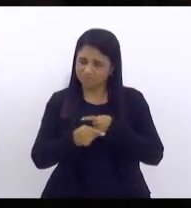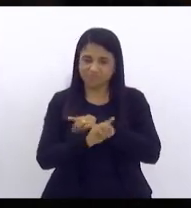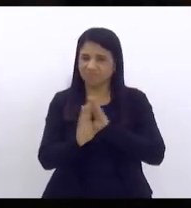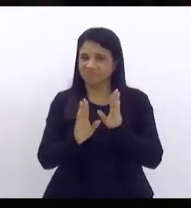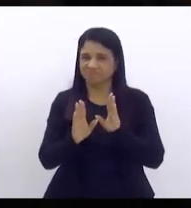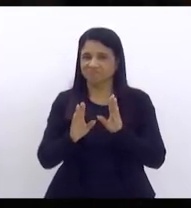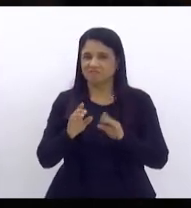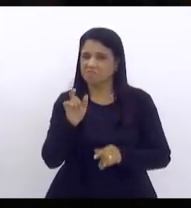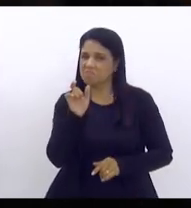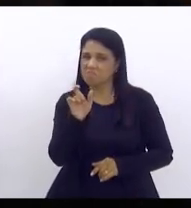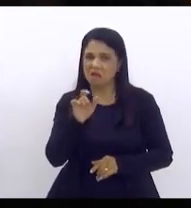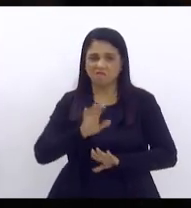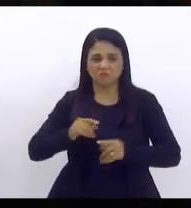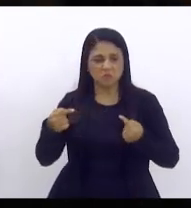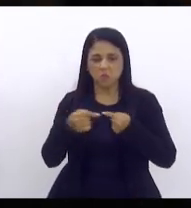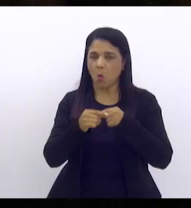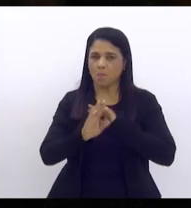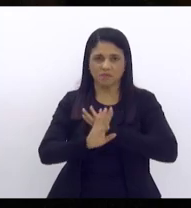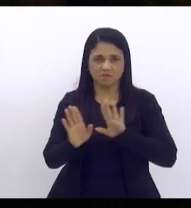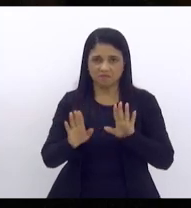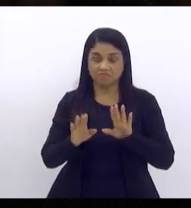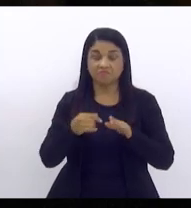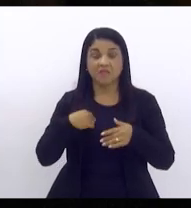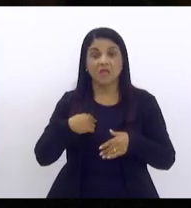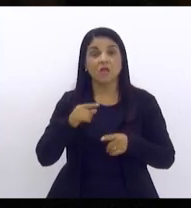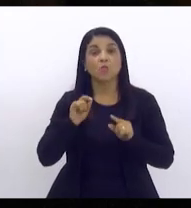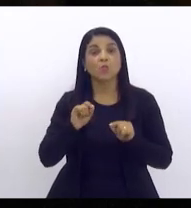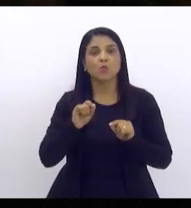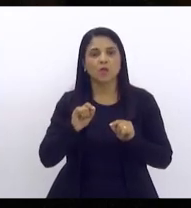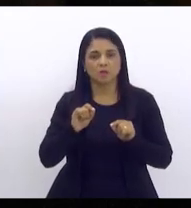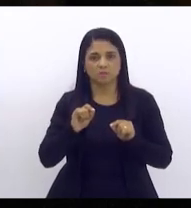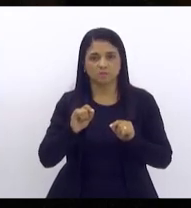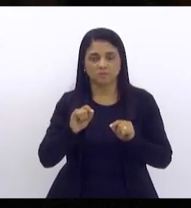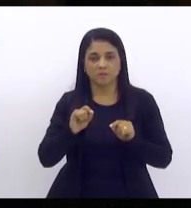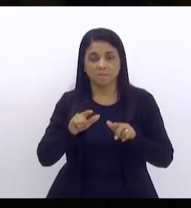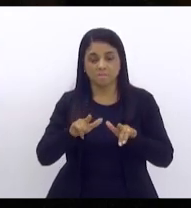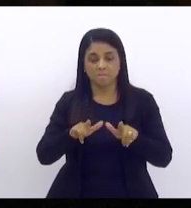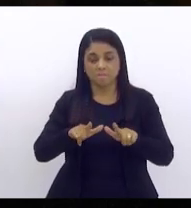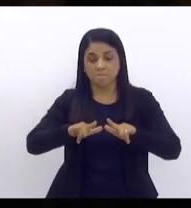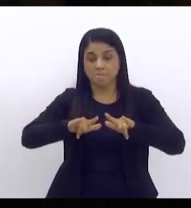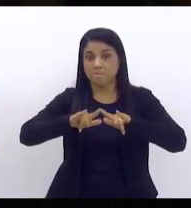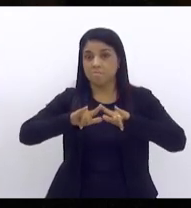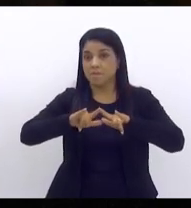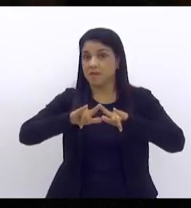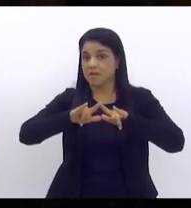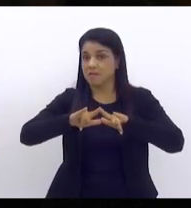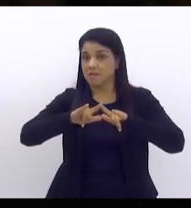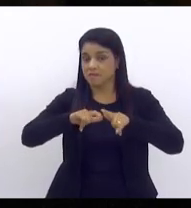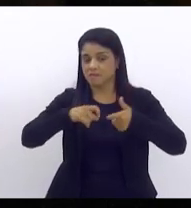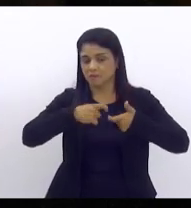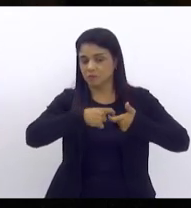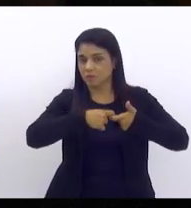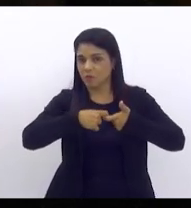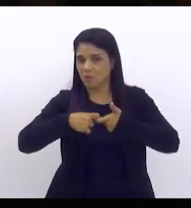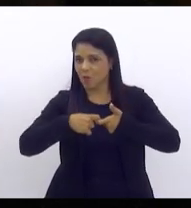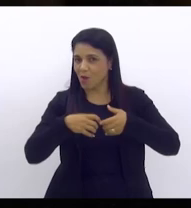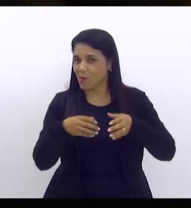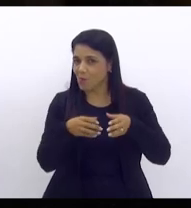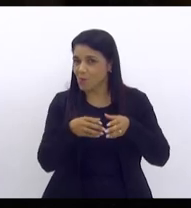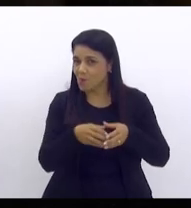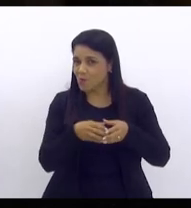pior do que as máfias. É a milícia dos reboques. Porque, veja só, o